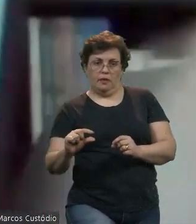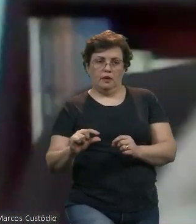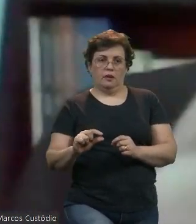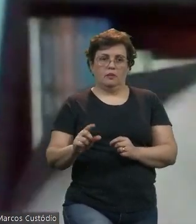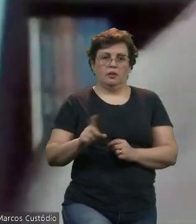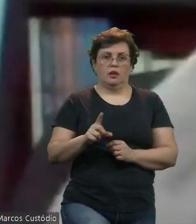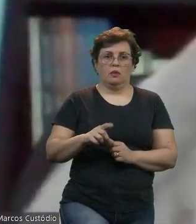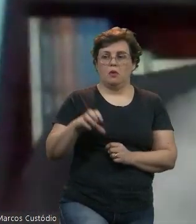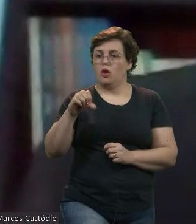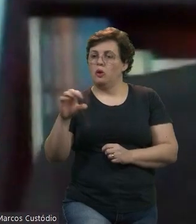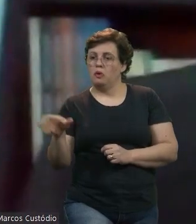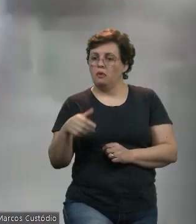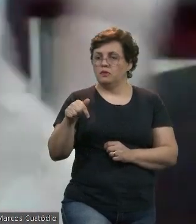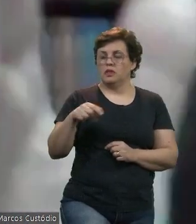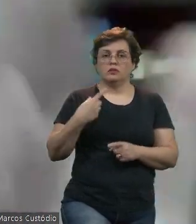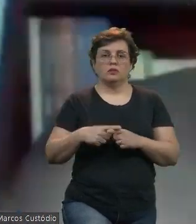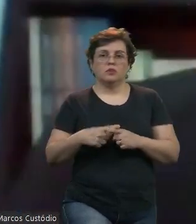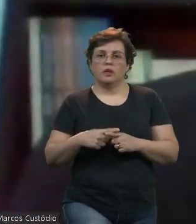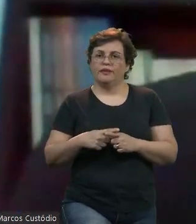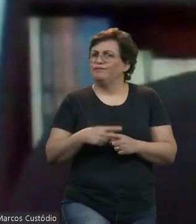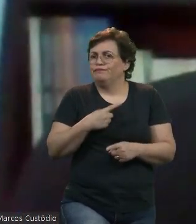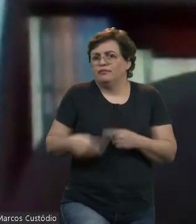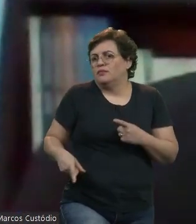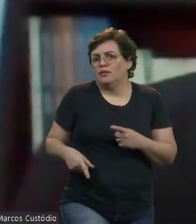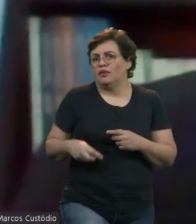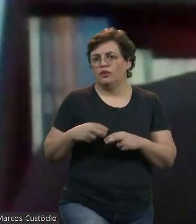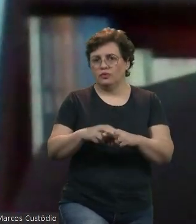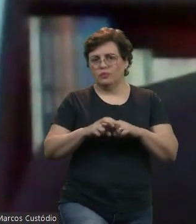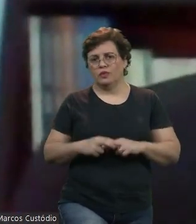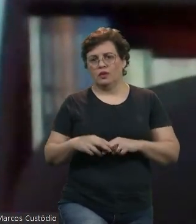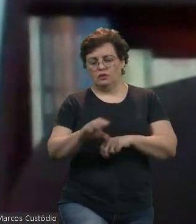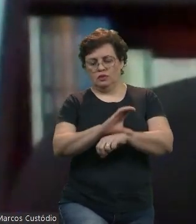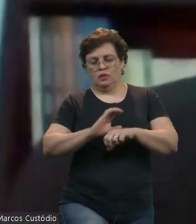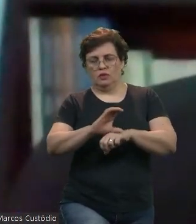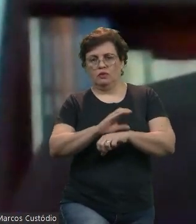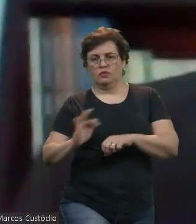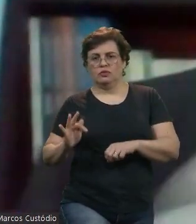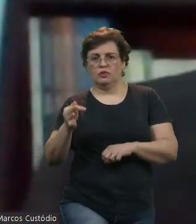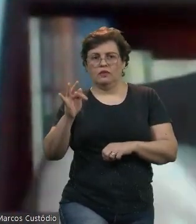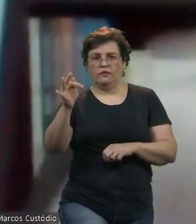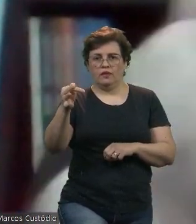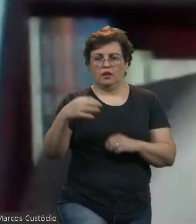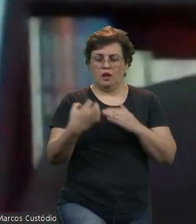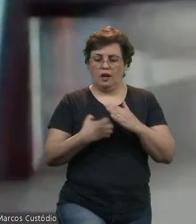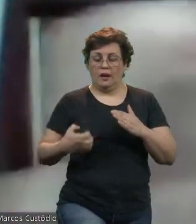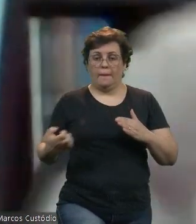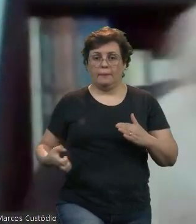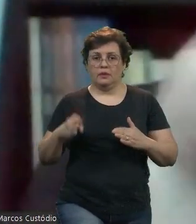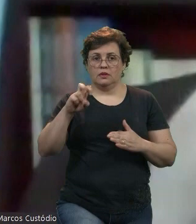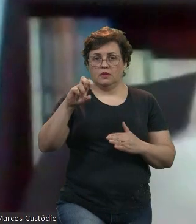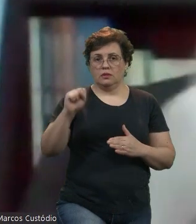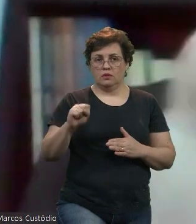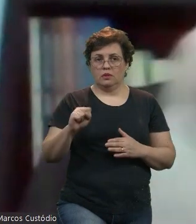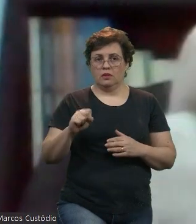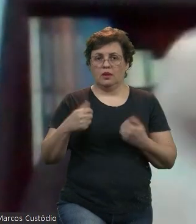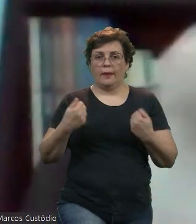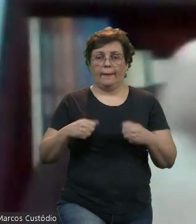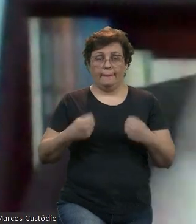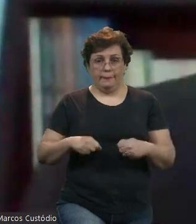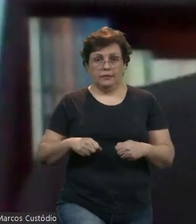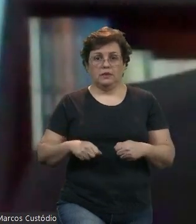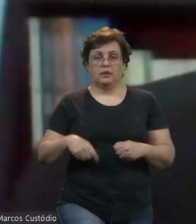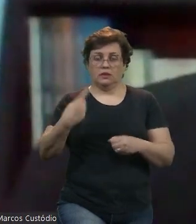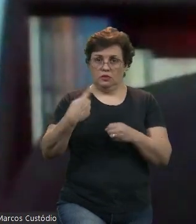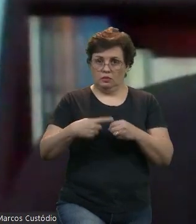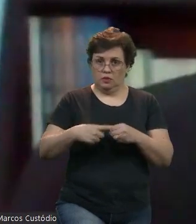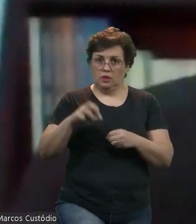ou para 7, porque é impossível pela Constituição Federal, na emenda 58, que diz que tem que ser no mínimo, numa cidade como a